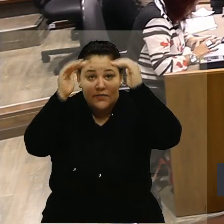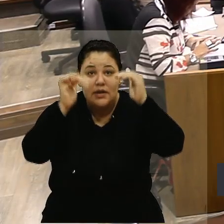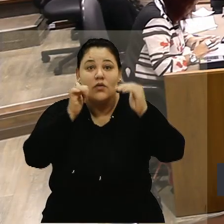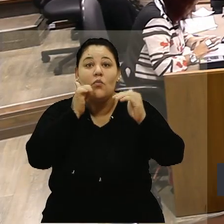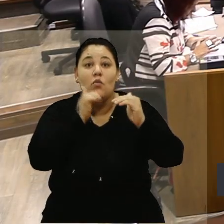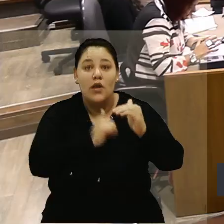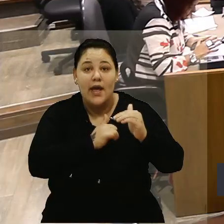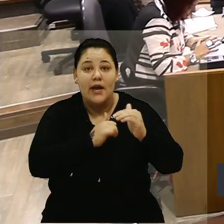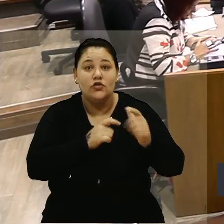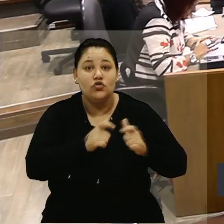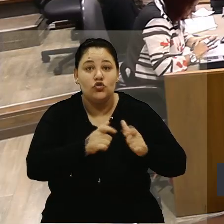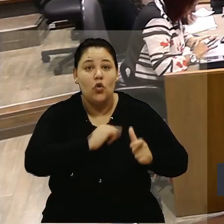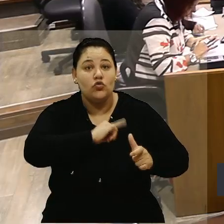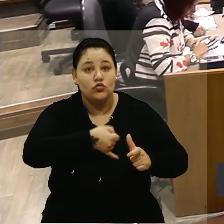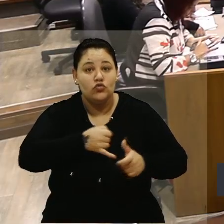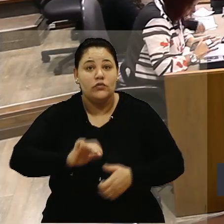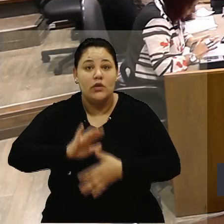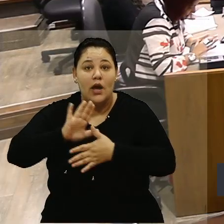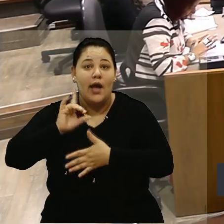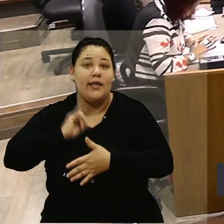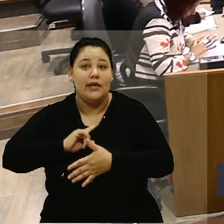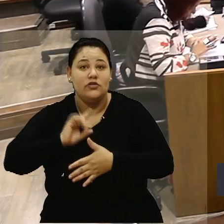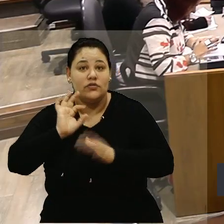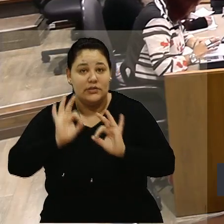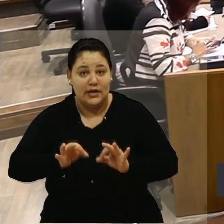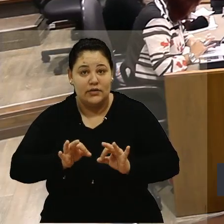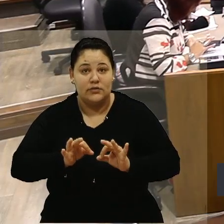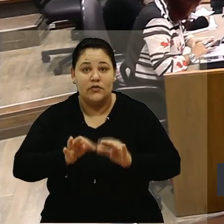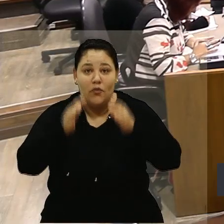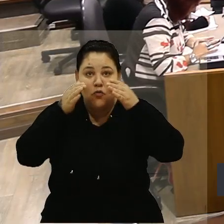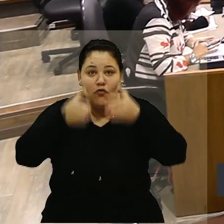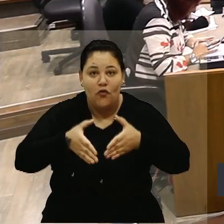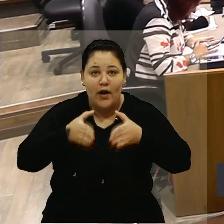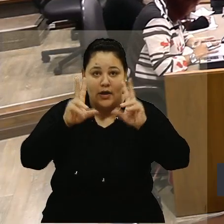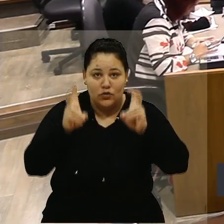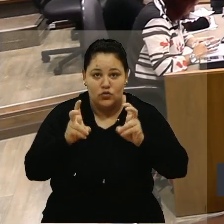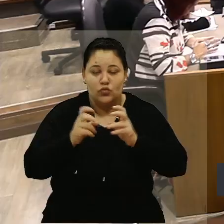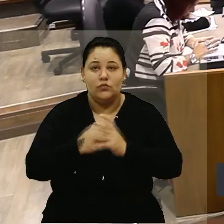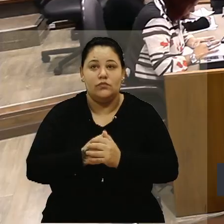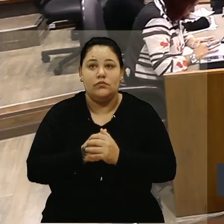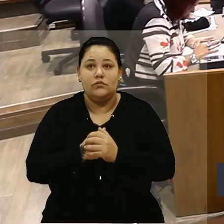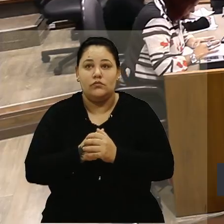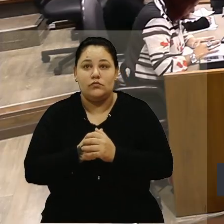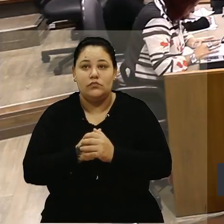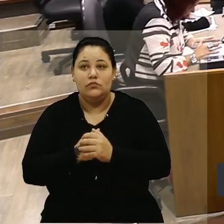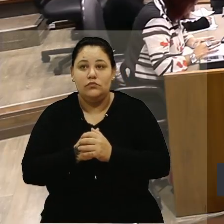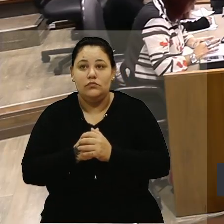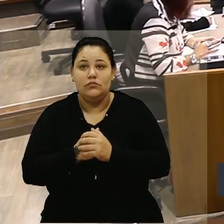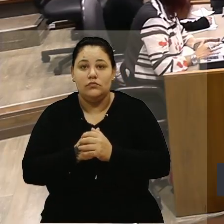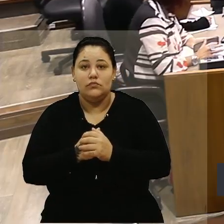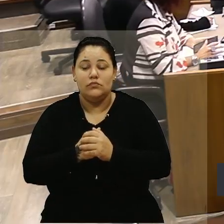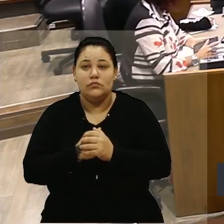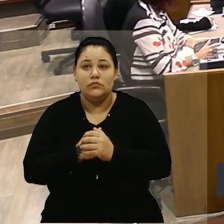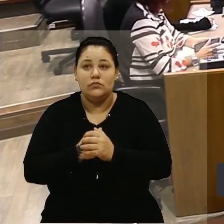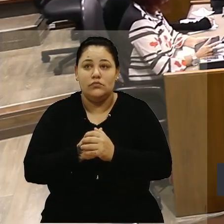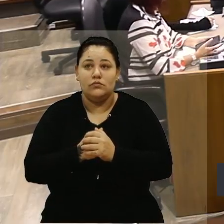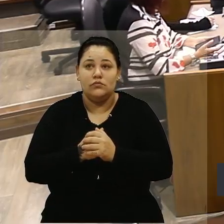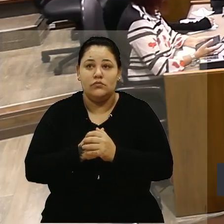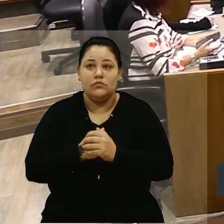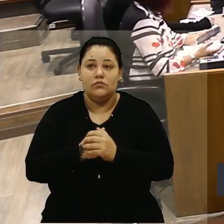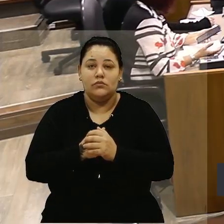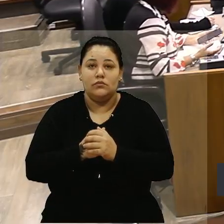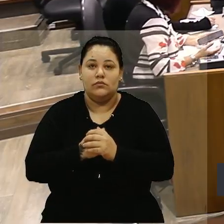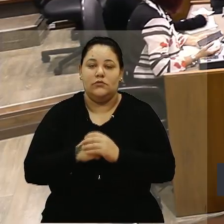do Juventude Atlético. É isso, presidente? Isso, vereador. Então, vamos se ater a isso, por favor. Obrigado. Vamos se ater ao tema. Eu acho engraçado. É uma questão de